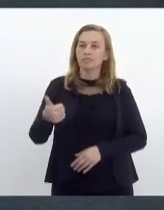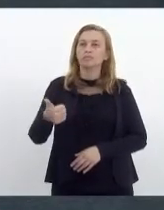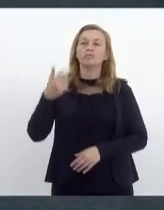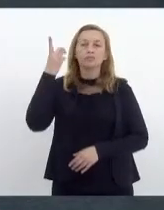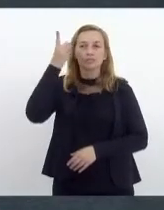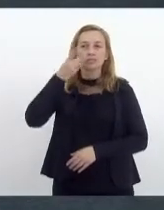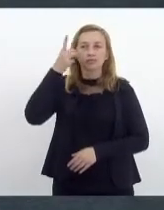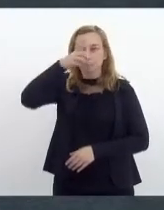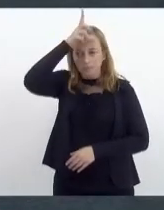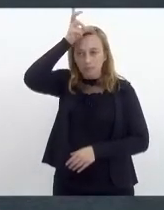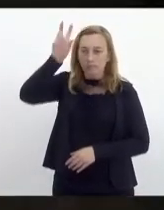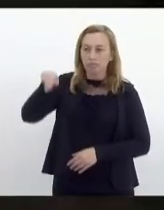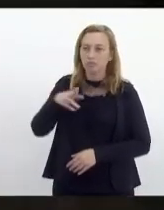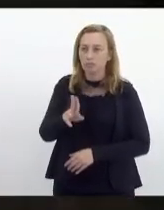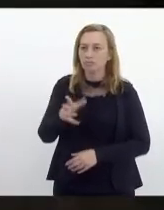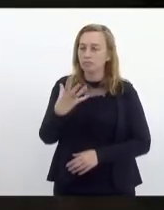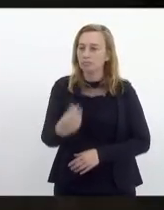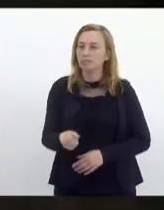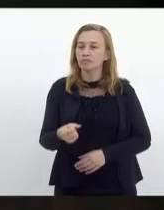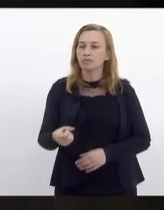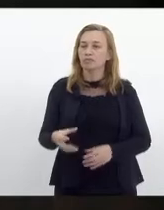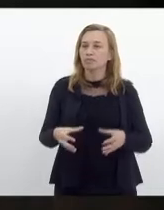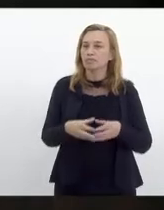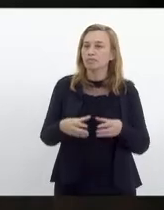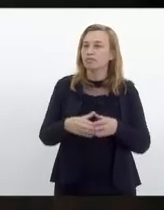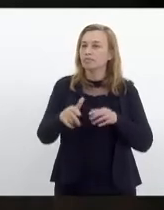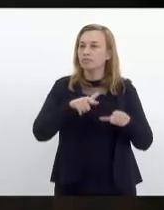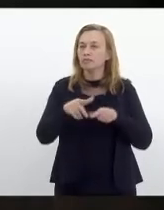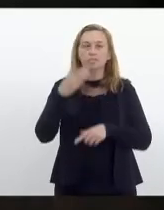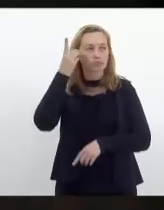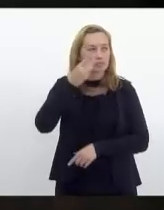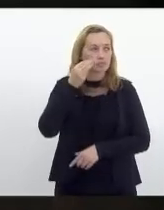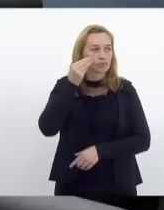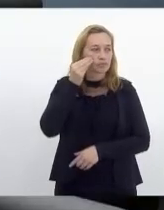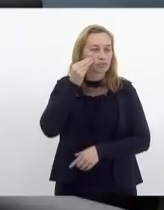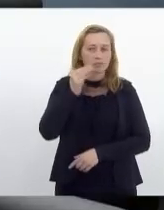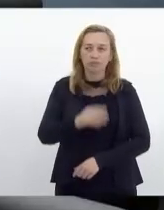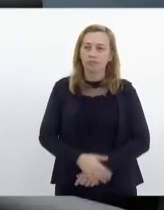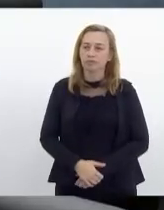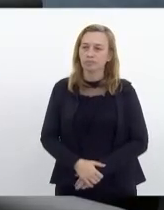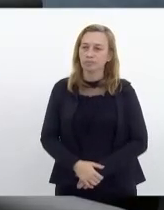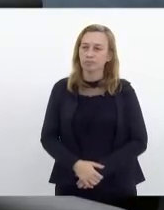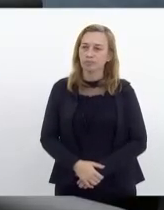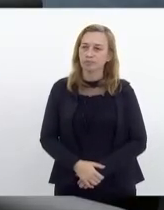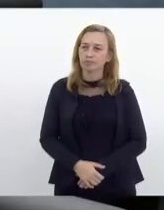favorável. Pela Comissão de Trabalho, deputada Mônica Francisco.